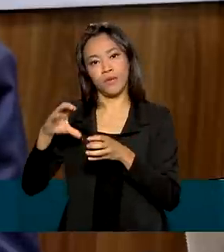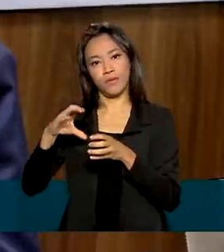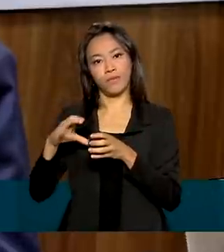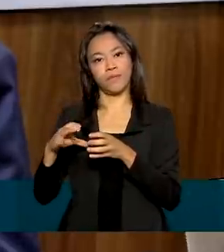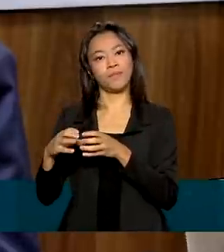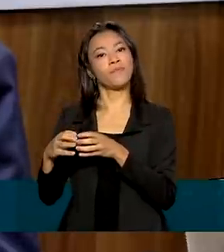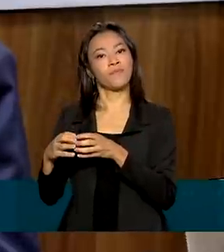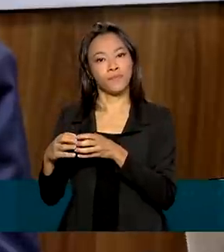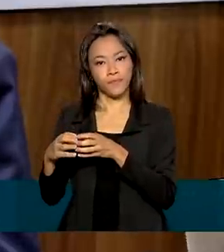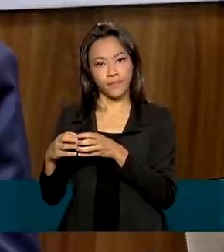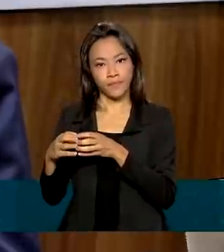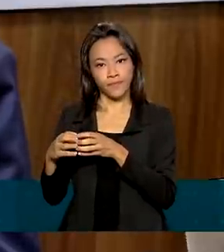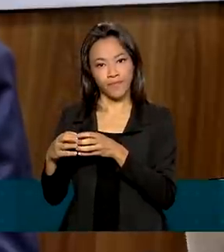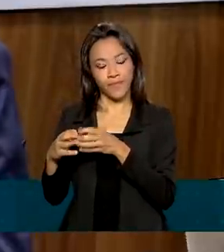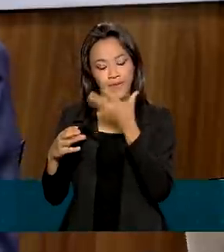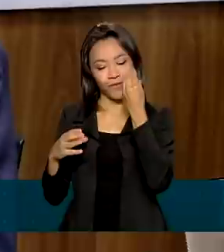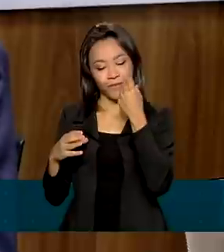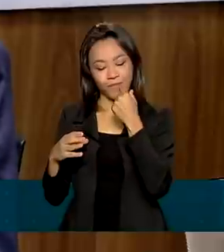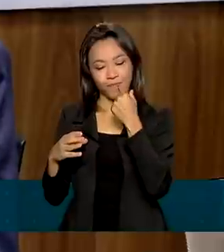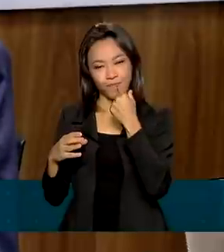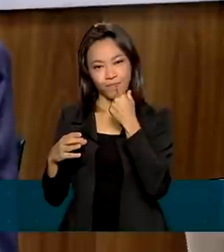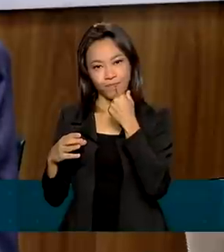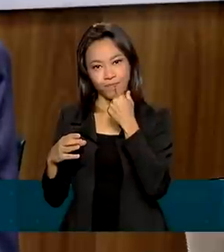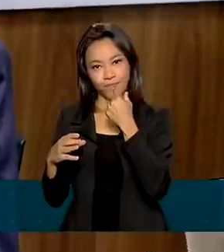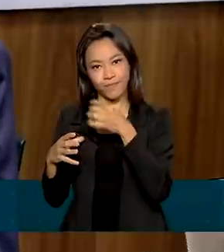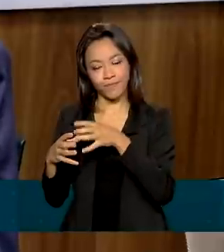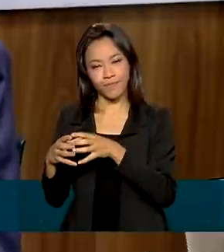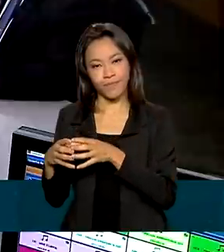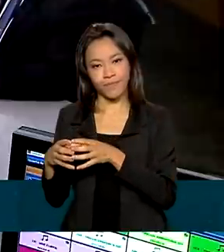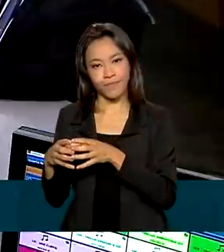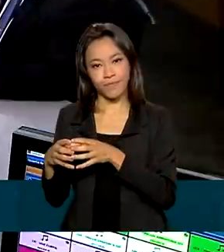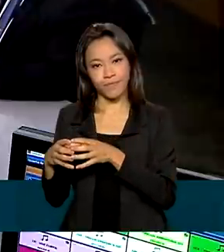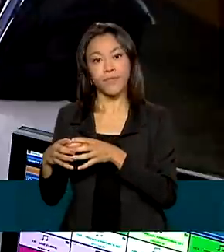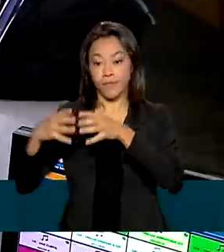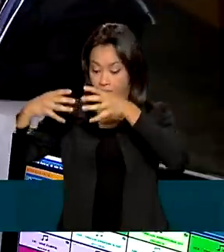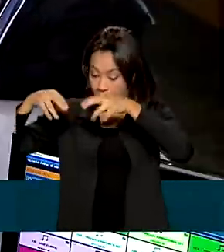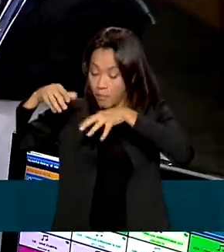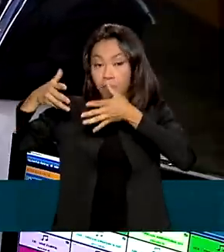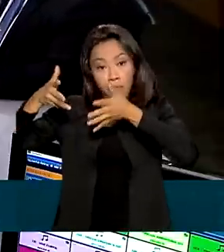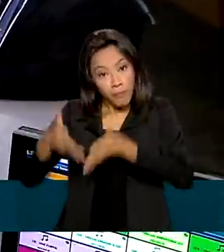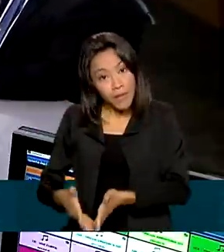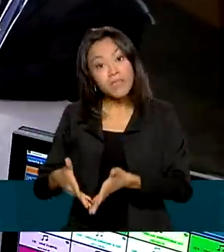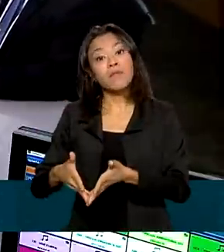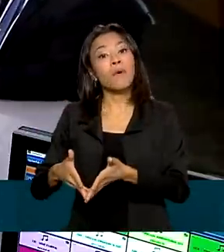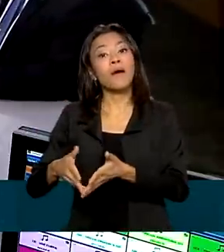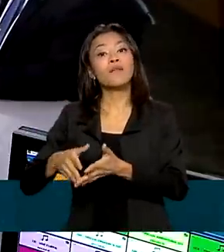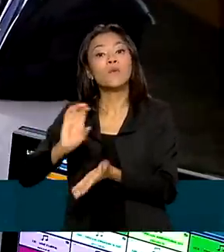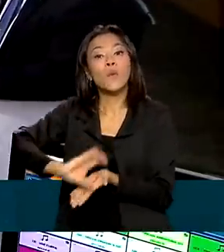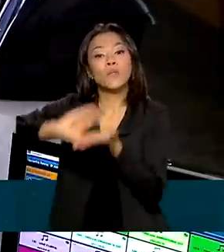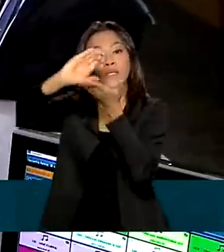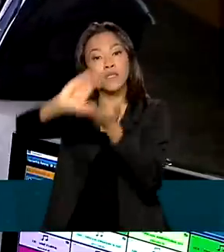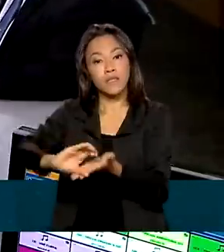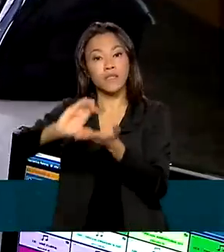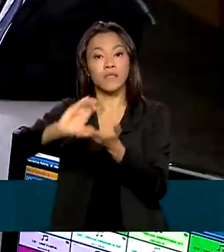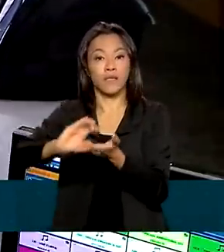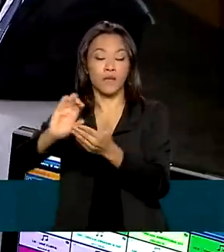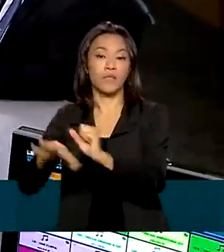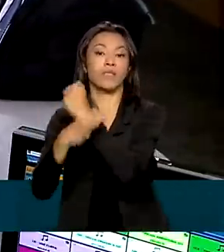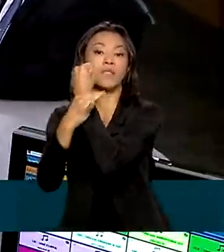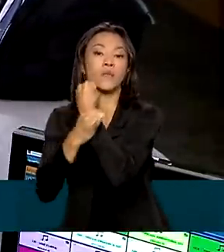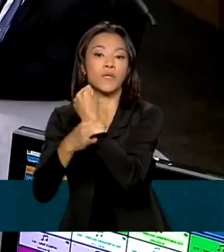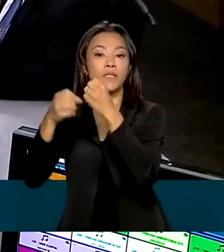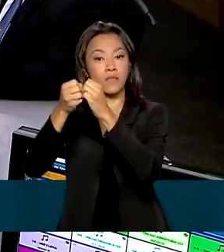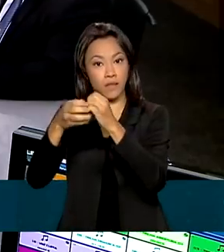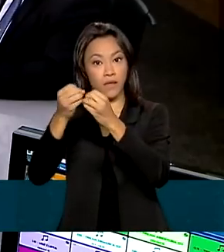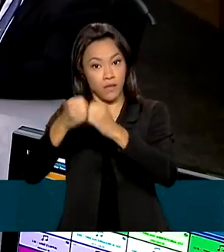da fugiu aqui em uma cadeira do Conselho segurança ONU não permanente então o Brasil vai